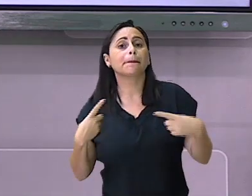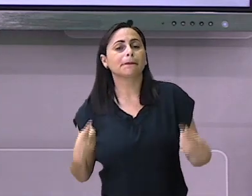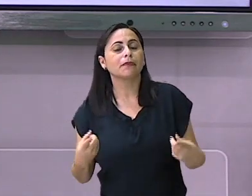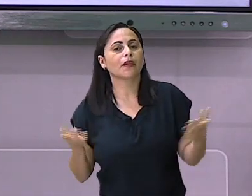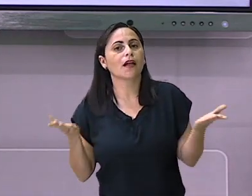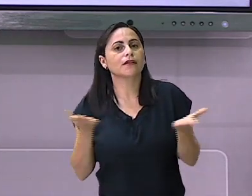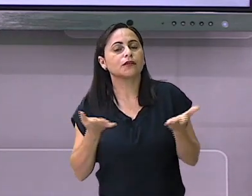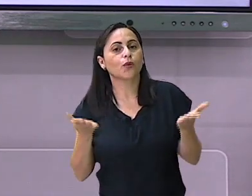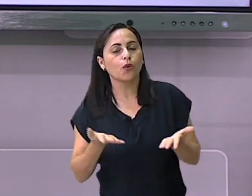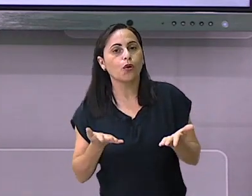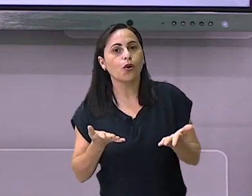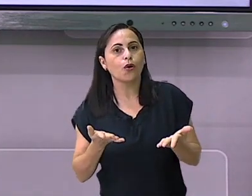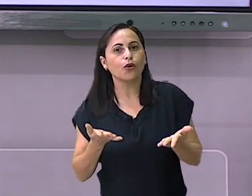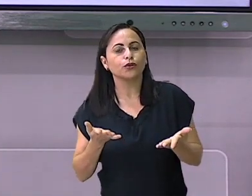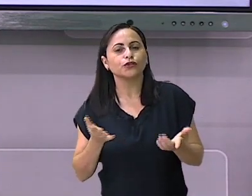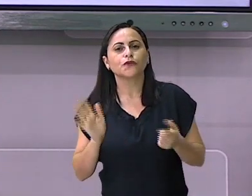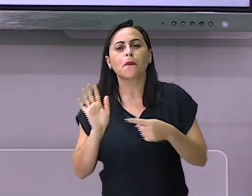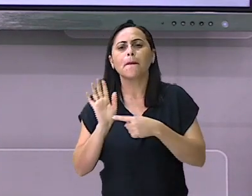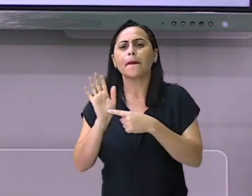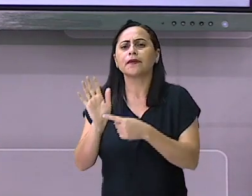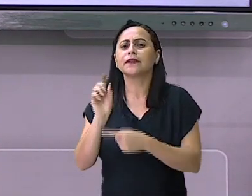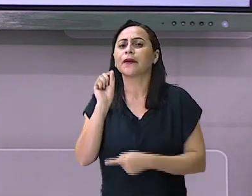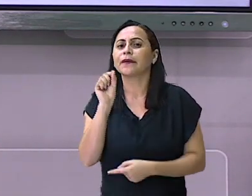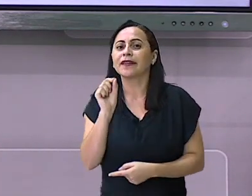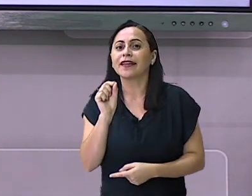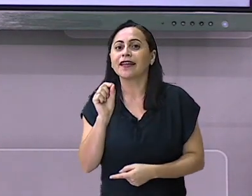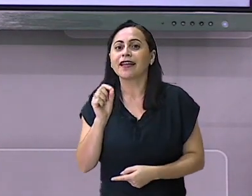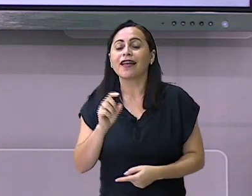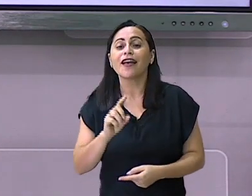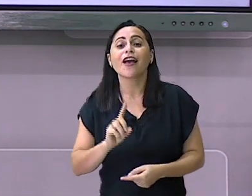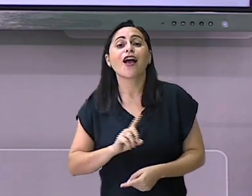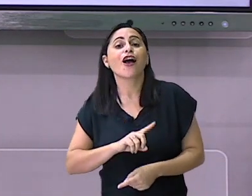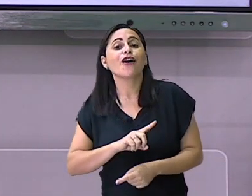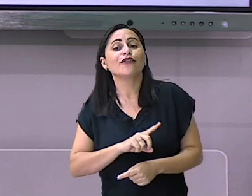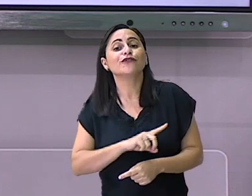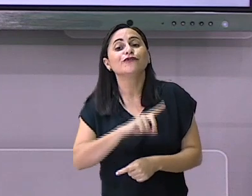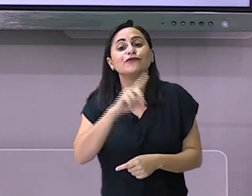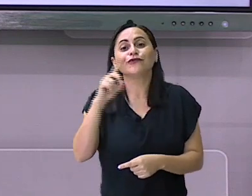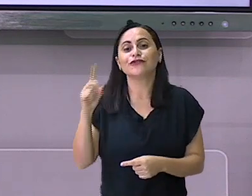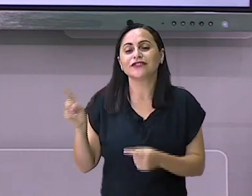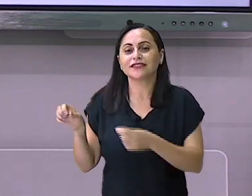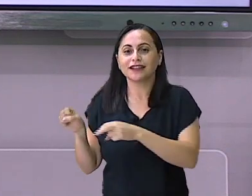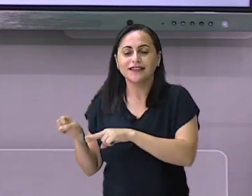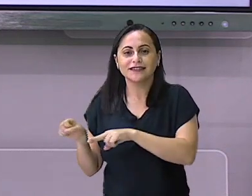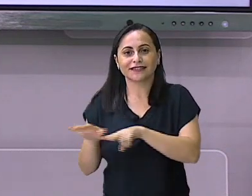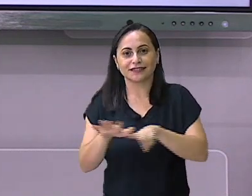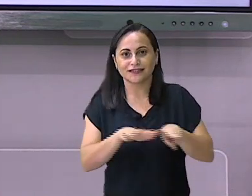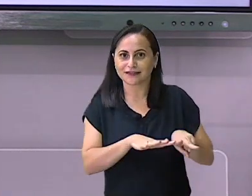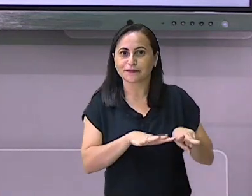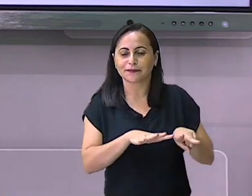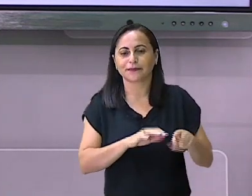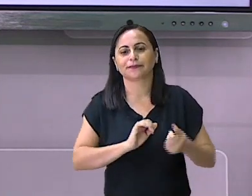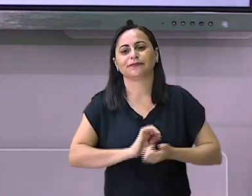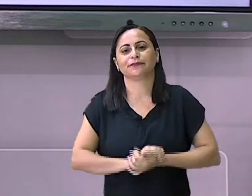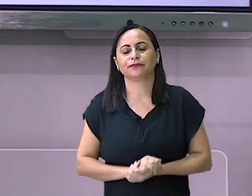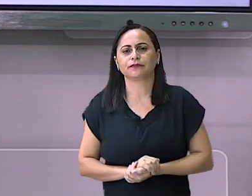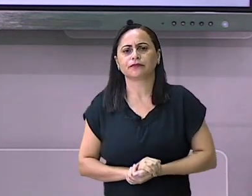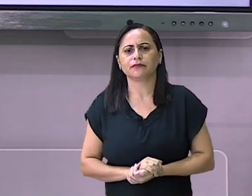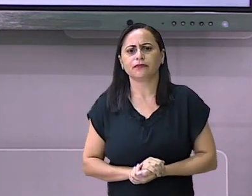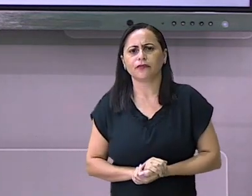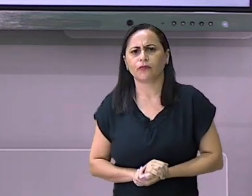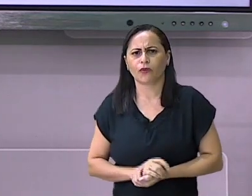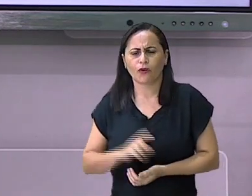sobre os dias da semana. Sim, pirilim, os dias da semana.